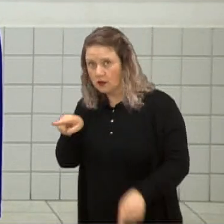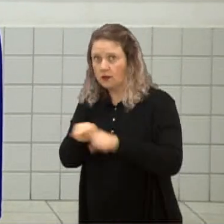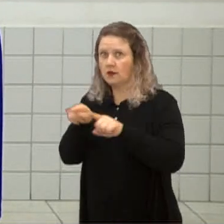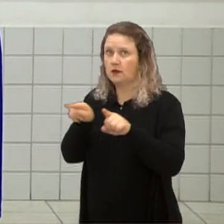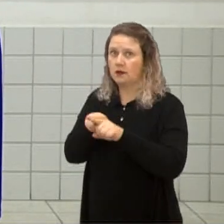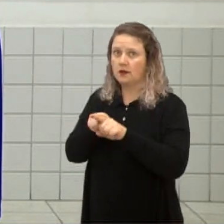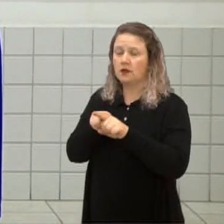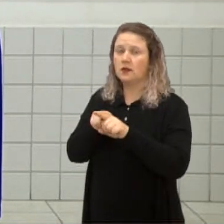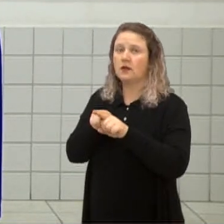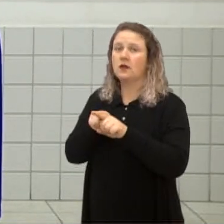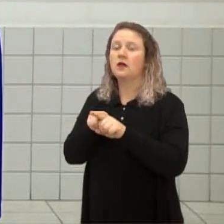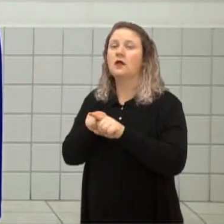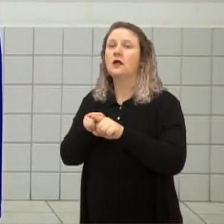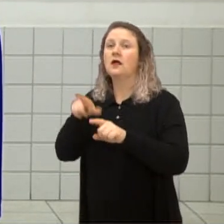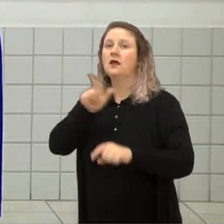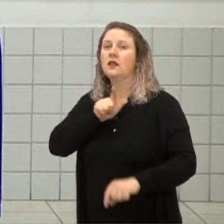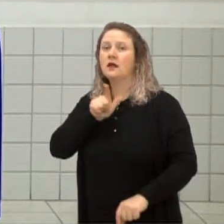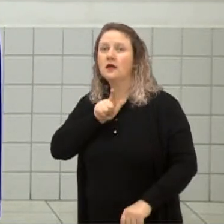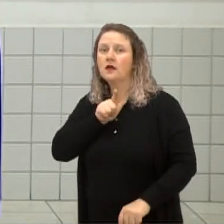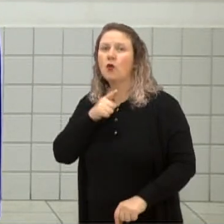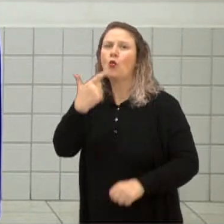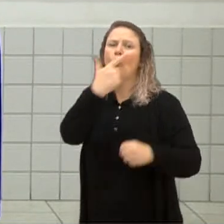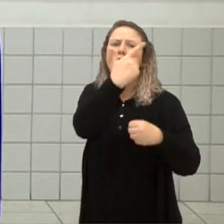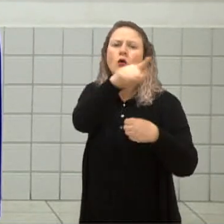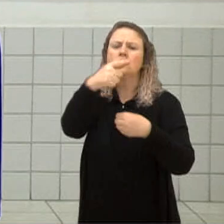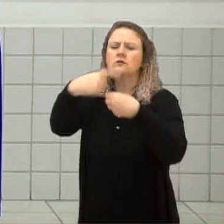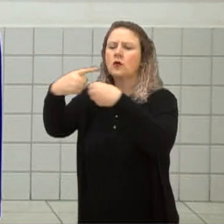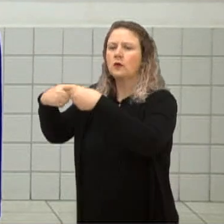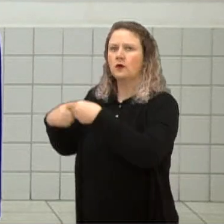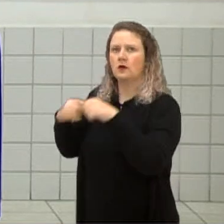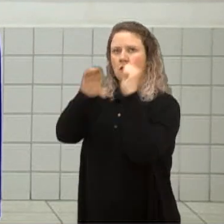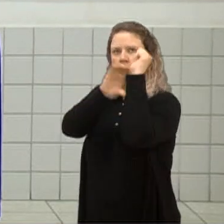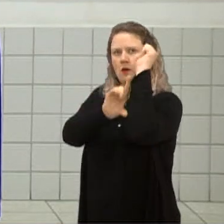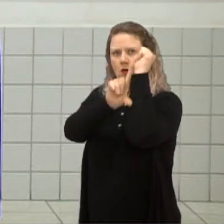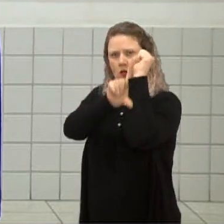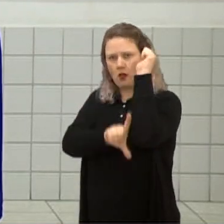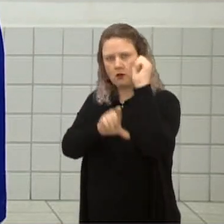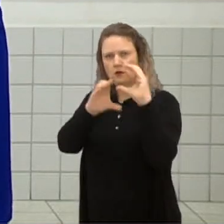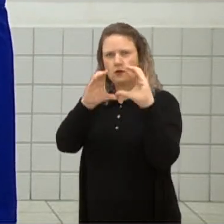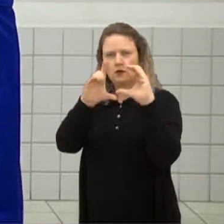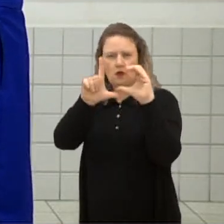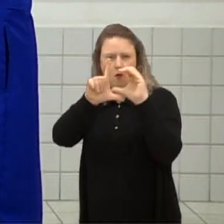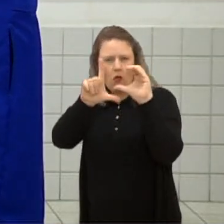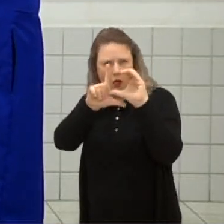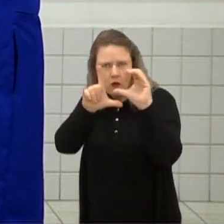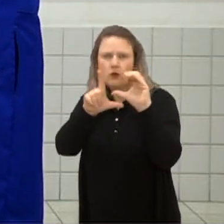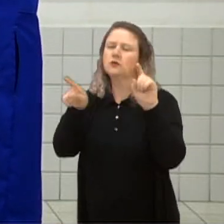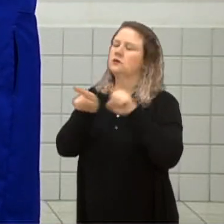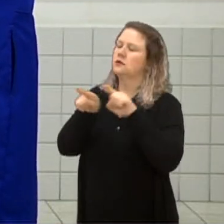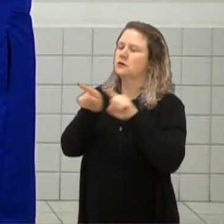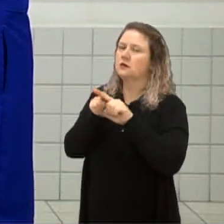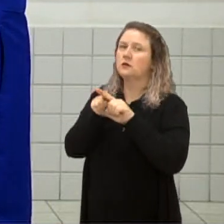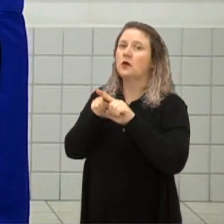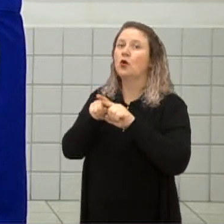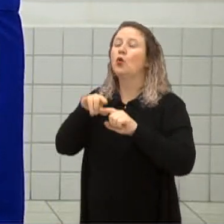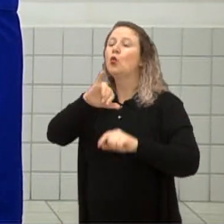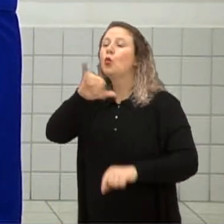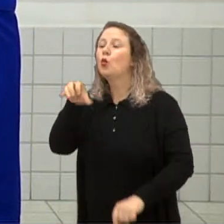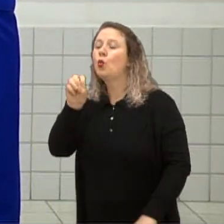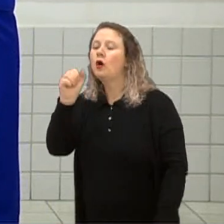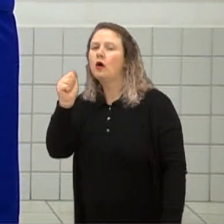Santo Inácio Loyola, Terra Rica. André Marques, Campo Largo, Colégio Sagrada Família. João, da Fazenda Rio